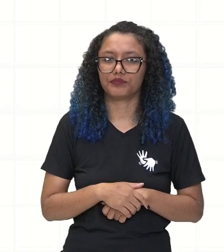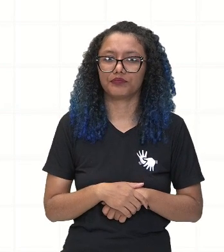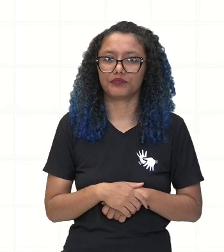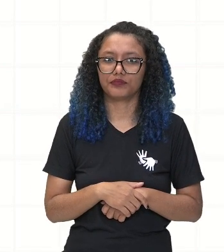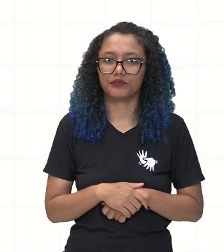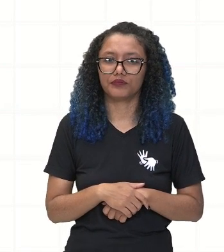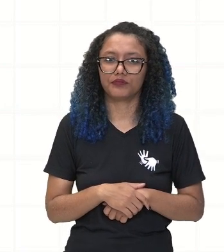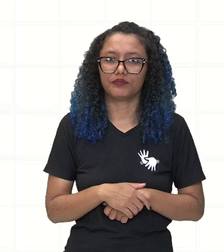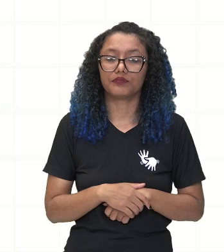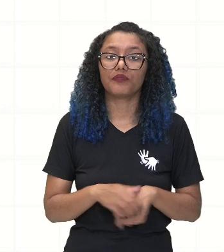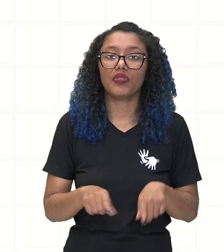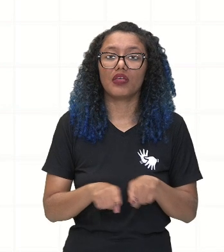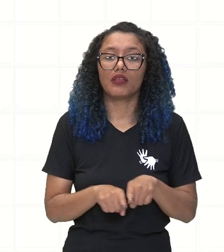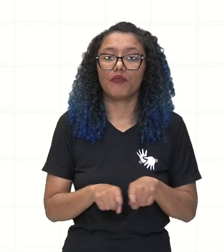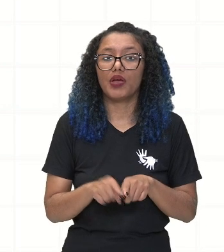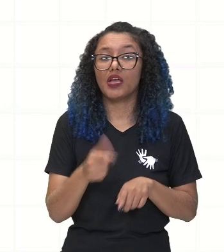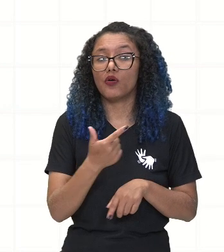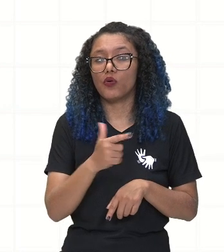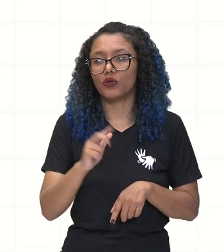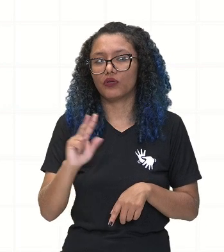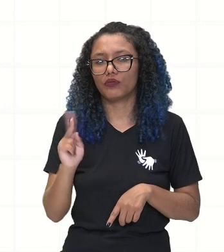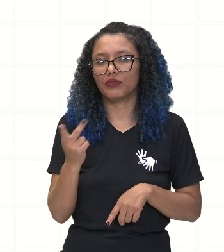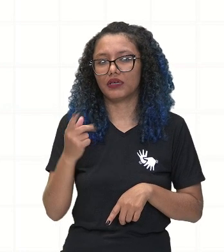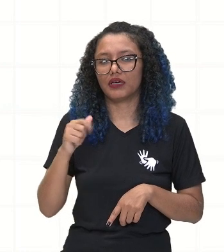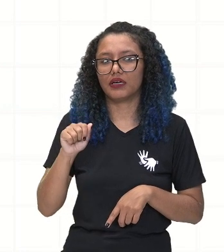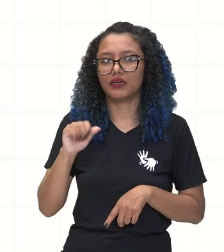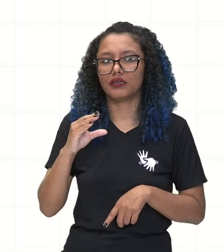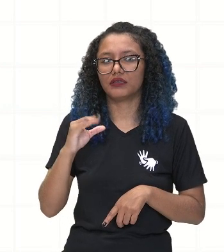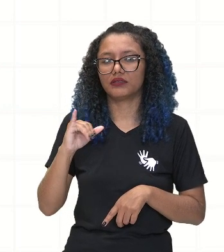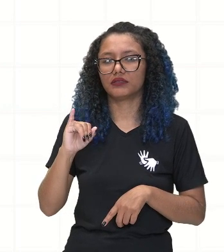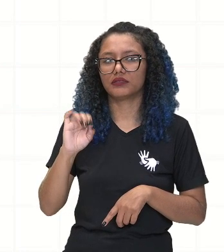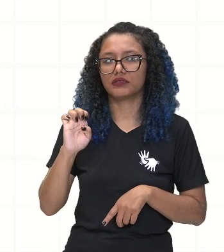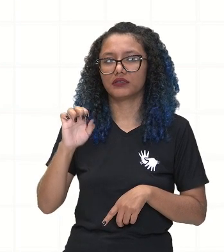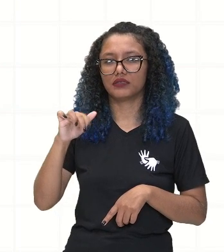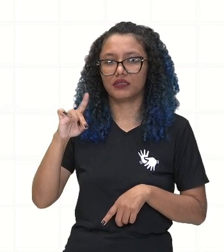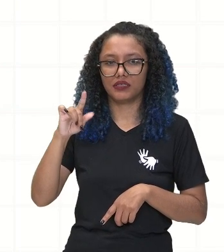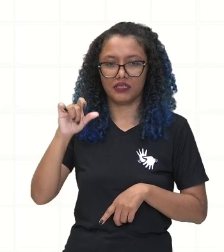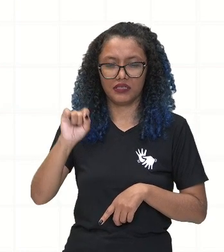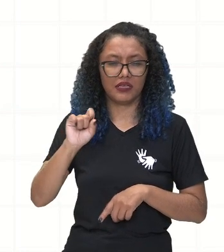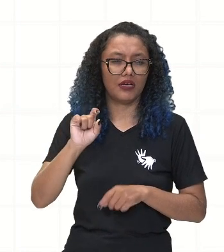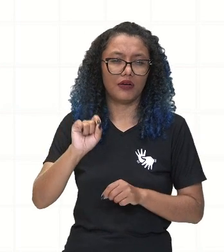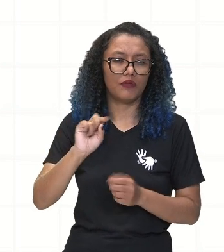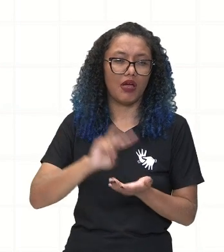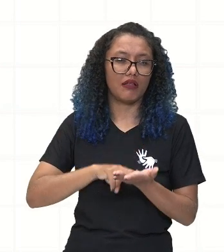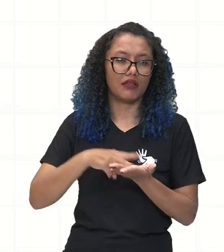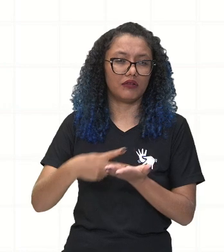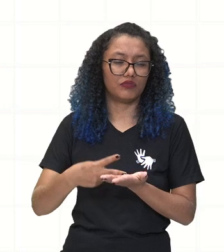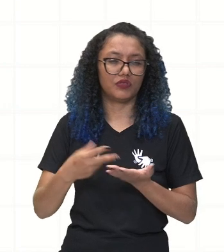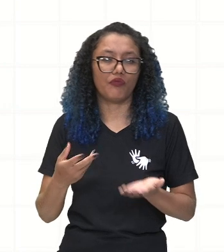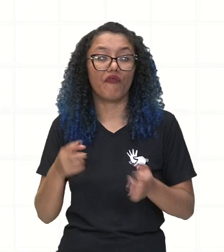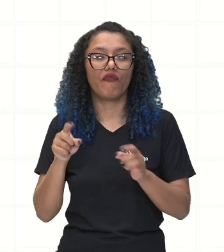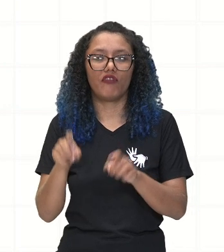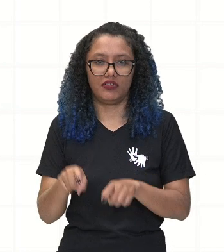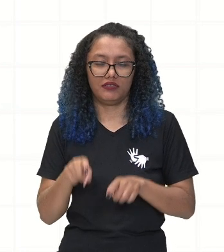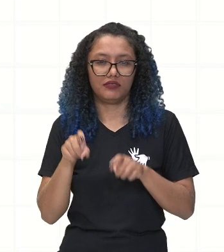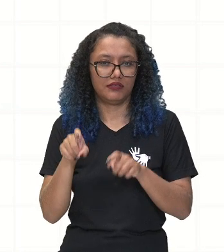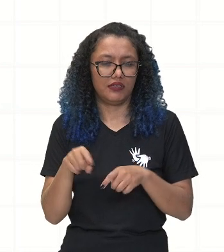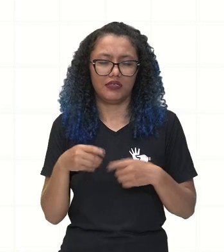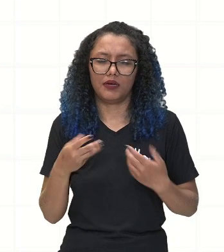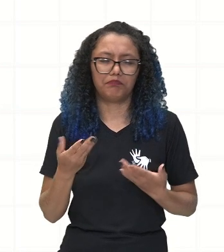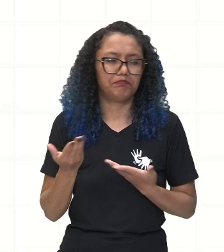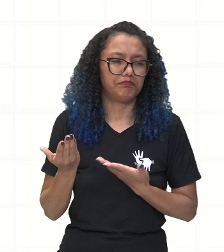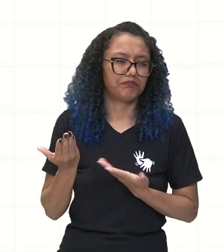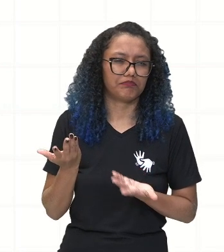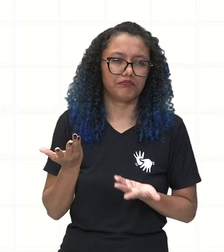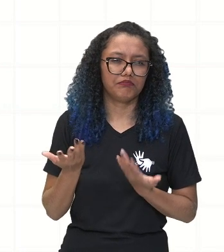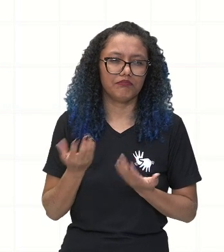Observamos também a formação de haciendas, que é a mesma coisa que fazendas. O que seriam essas